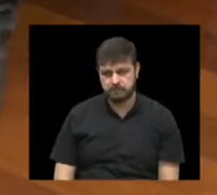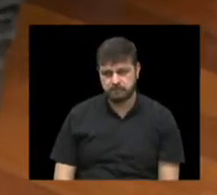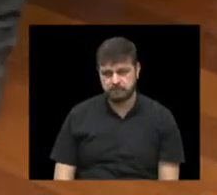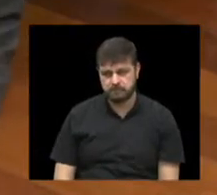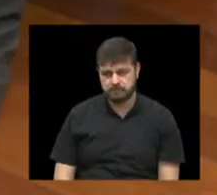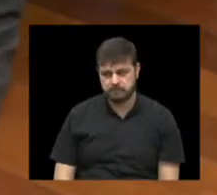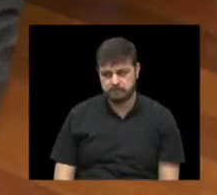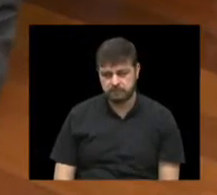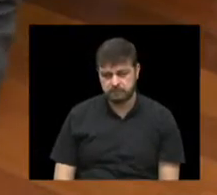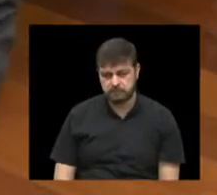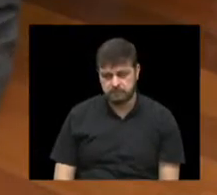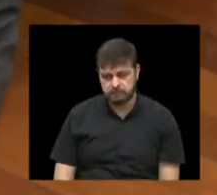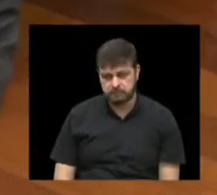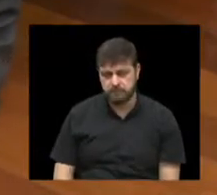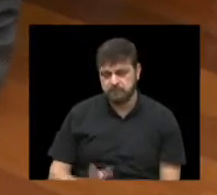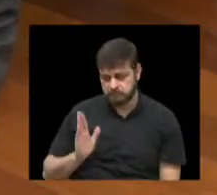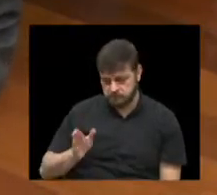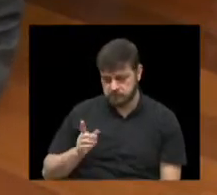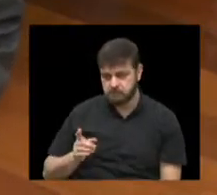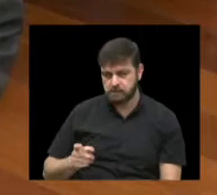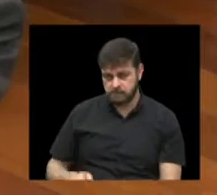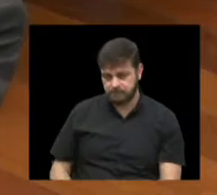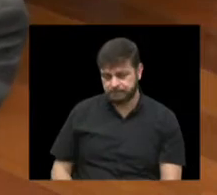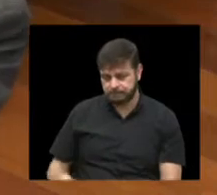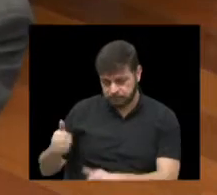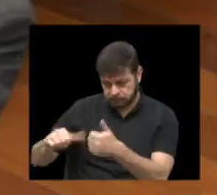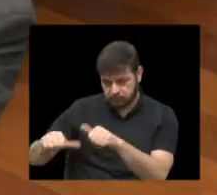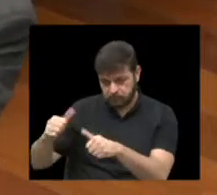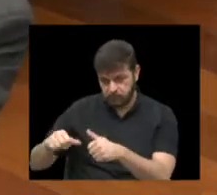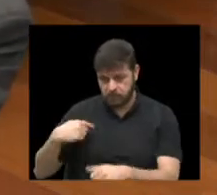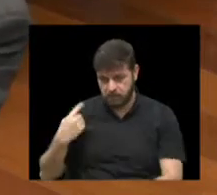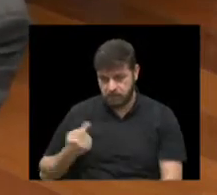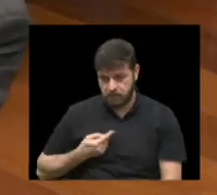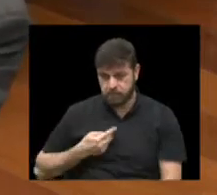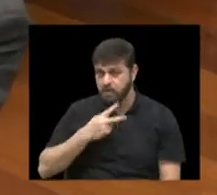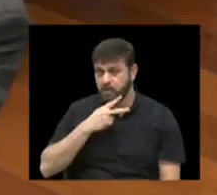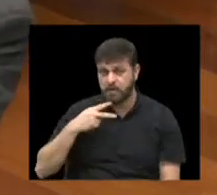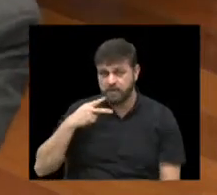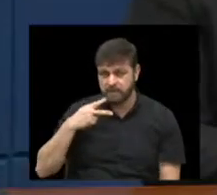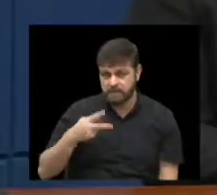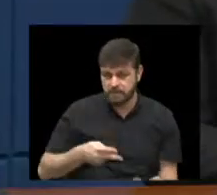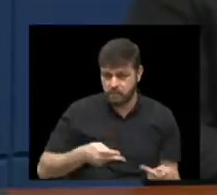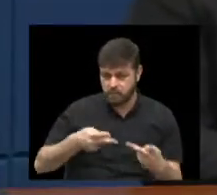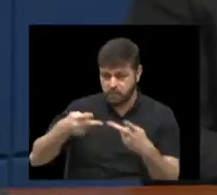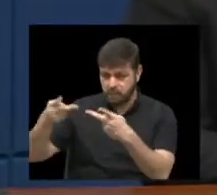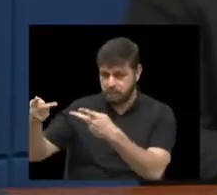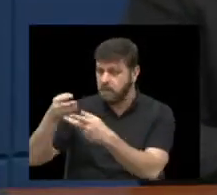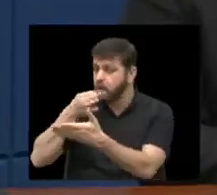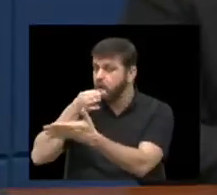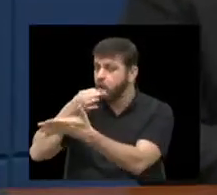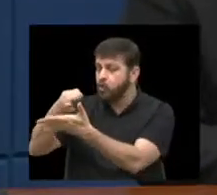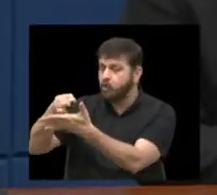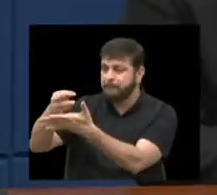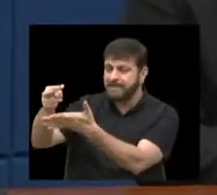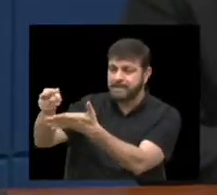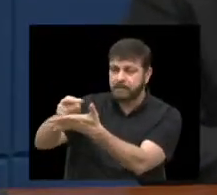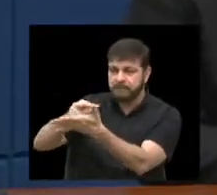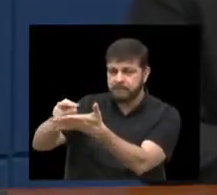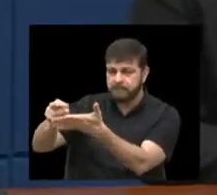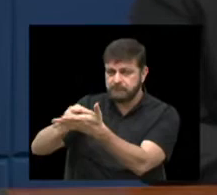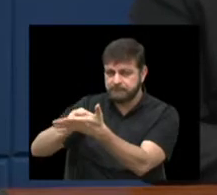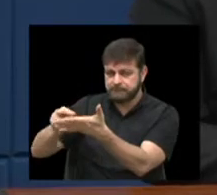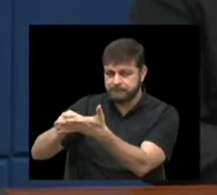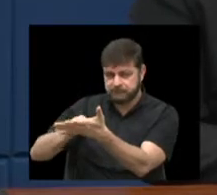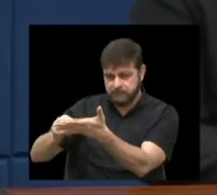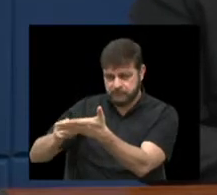Presidente, pois não, a comissão vereador. Já analisou essa matéria. Indico o vereador Permínio Monteiro para exarar o parecer. Vereador Permínio, tem a tribuna para exarar